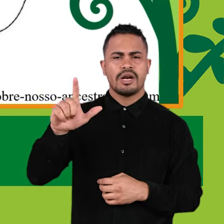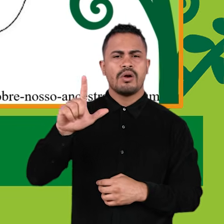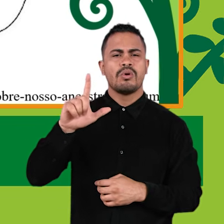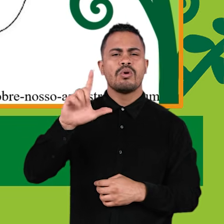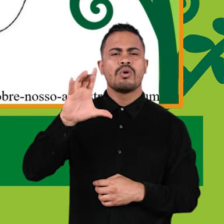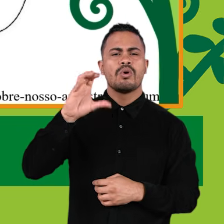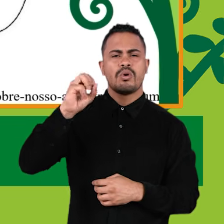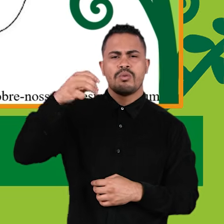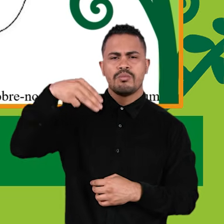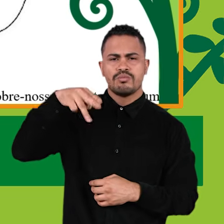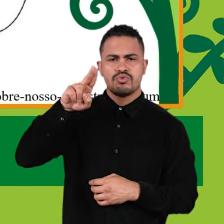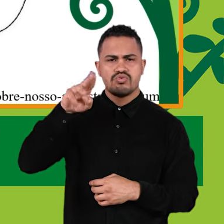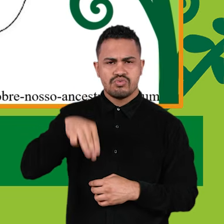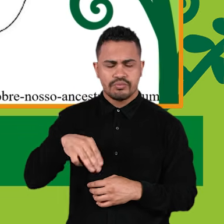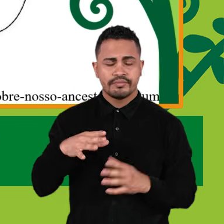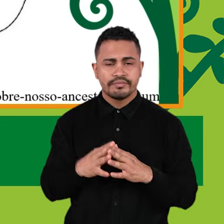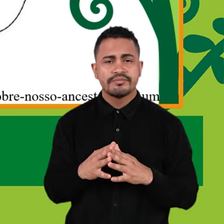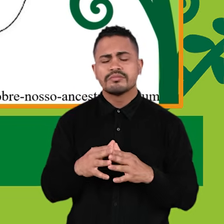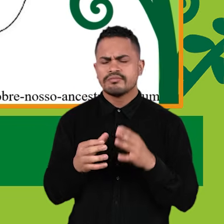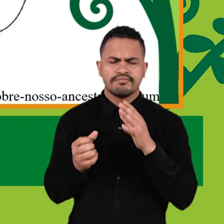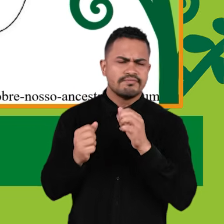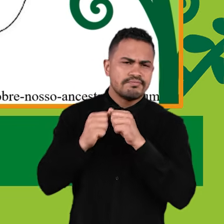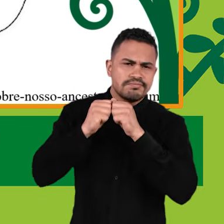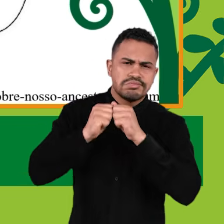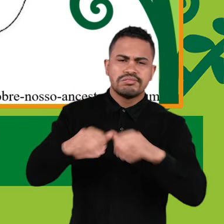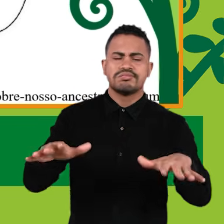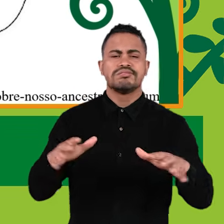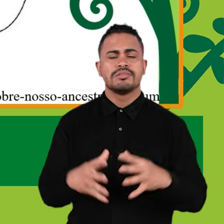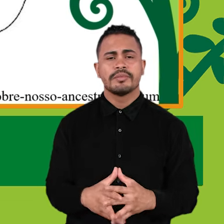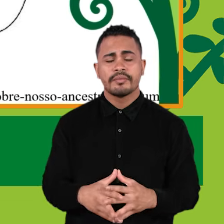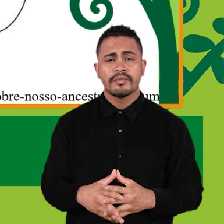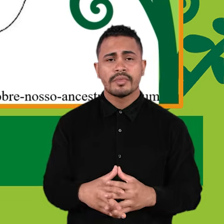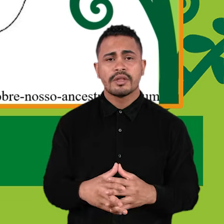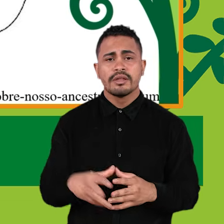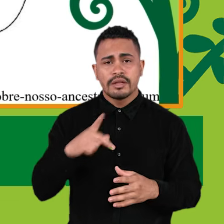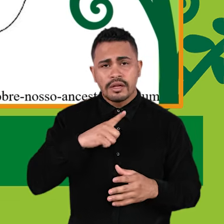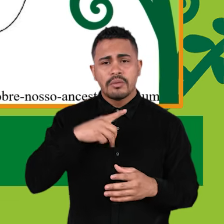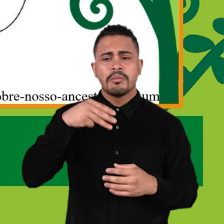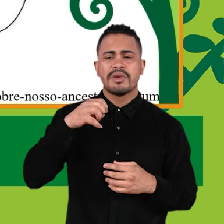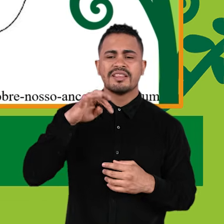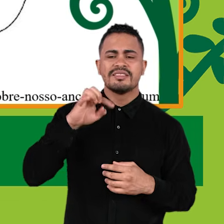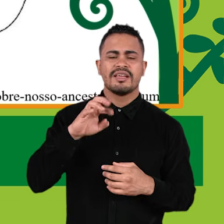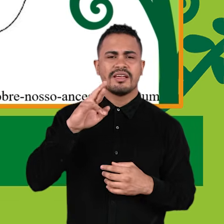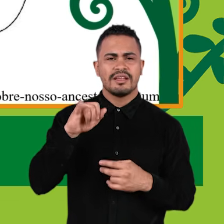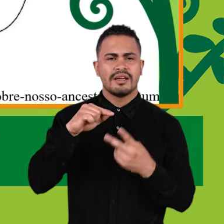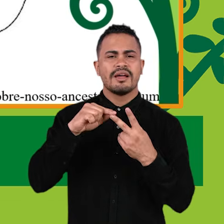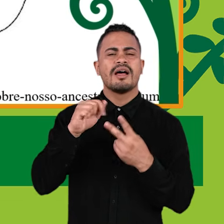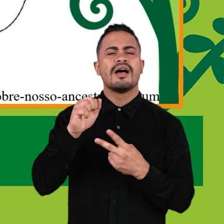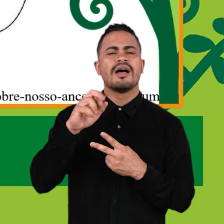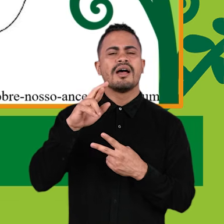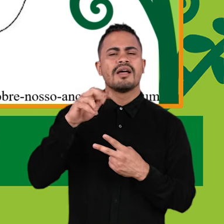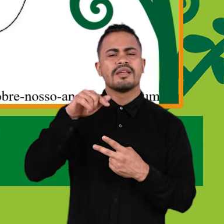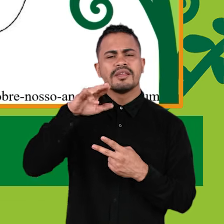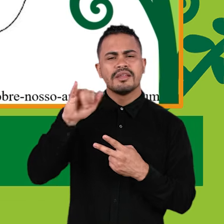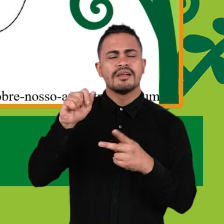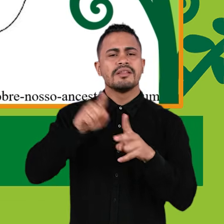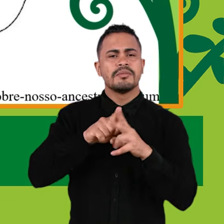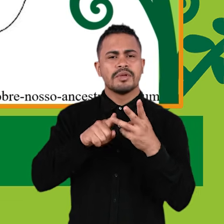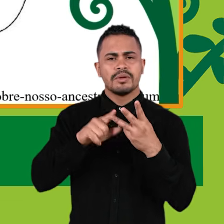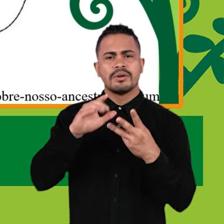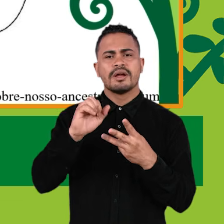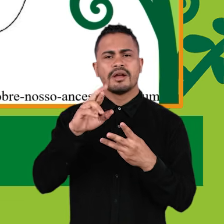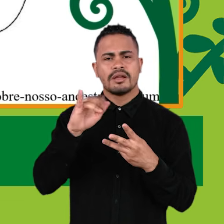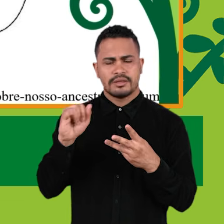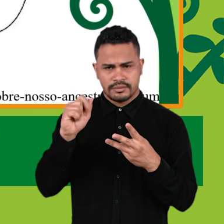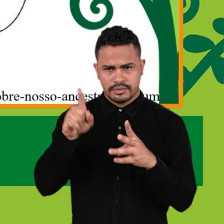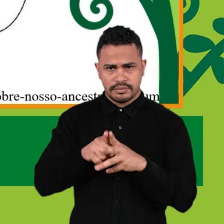ancestral comum que originou aqui, né, o domínio bactéria, o domínio árquea, e aí depois surgiu lá na frente, né, o domínio eucária, que é o